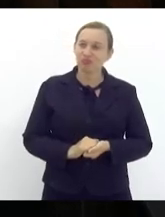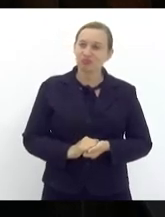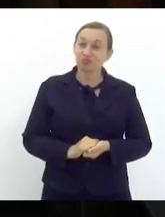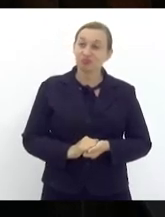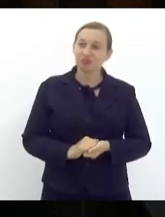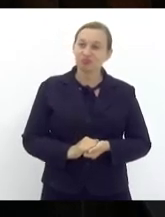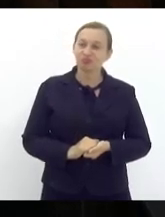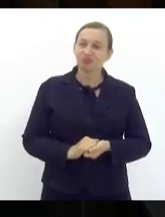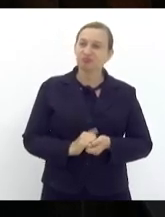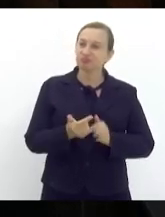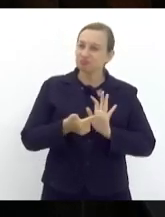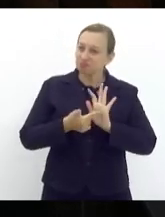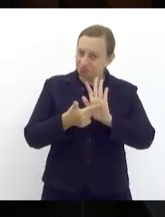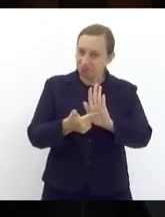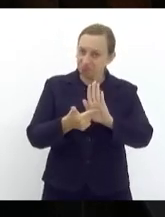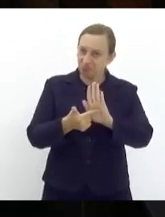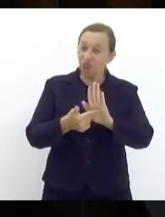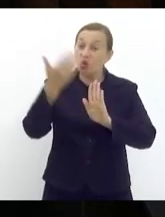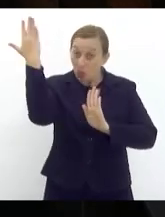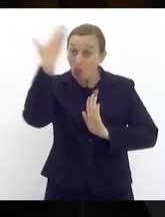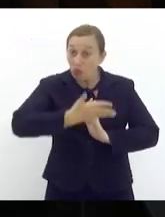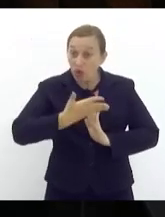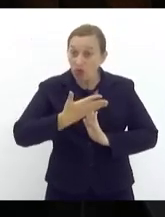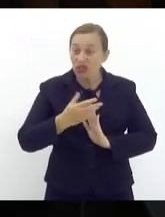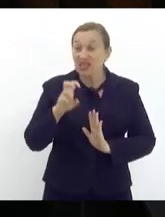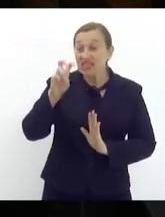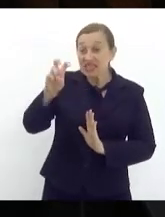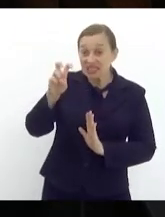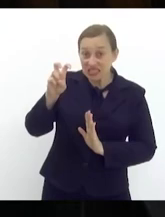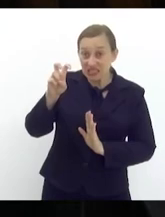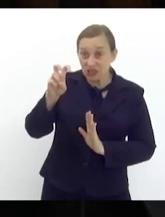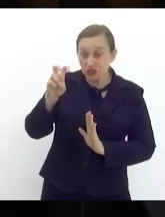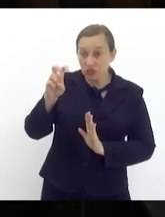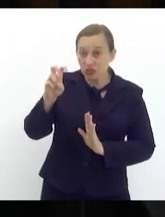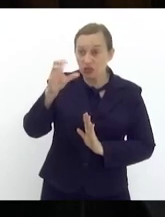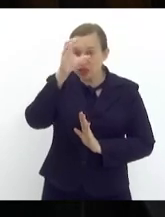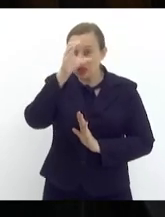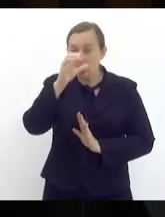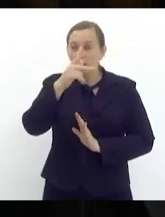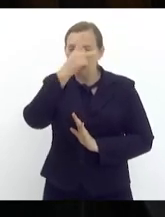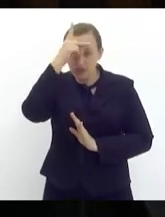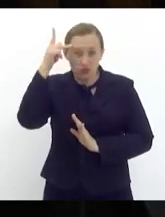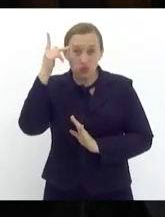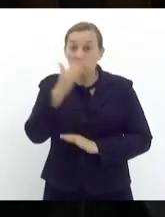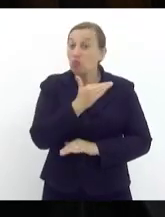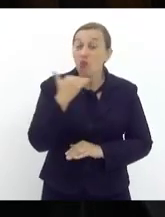que revelam que 5 pacientes morreram